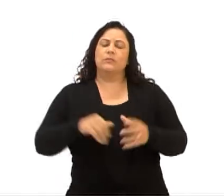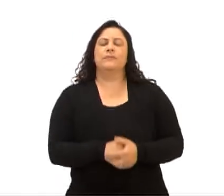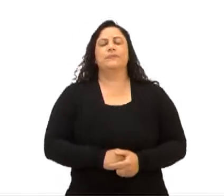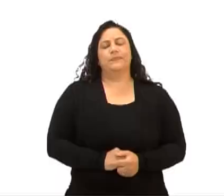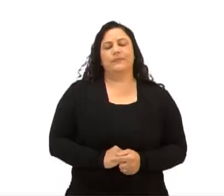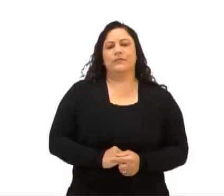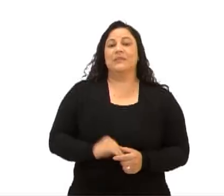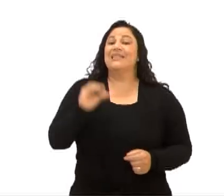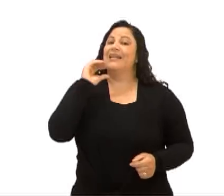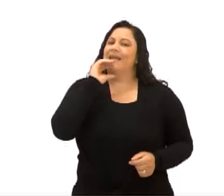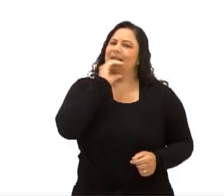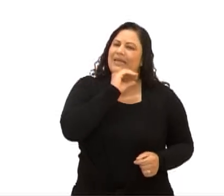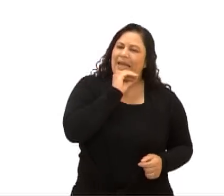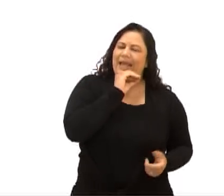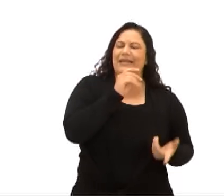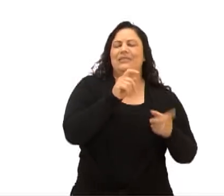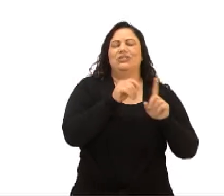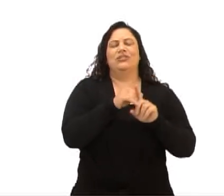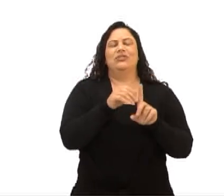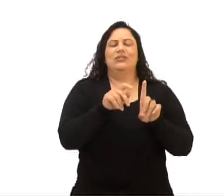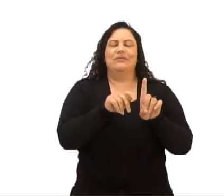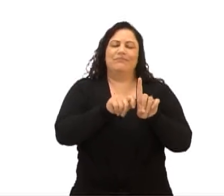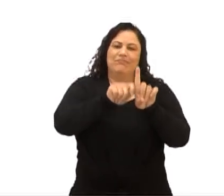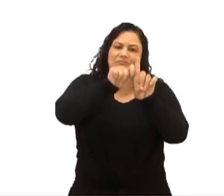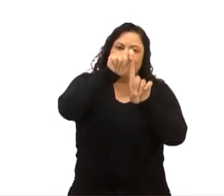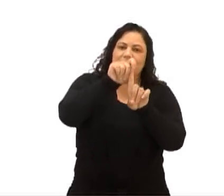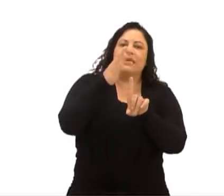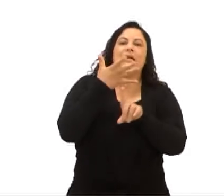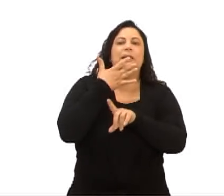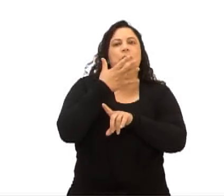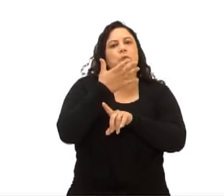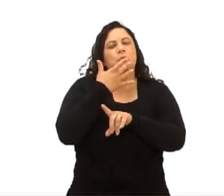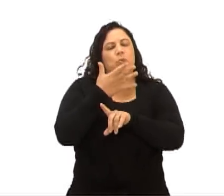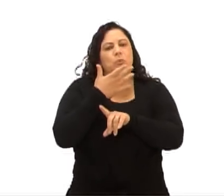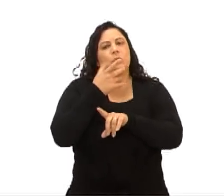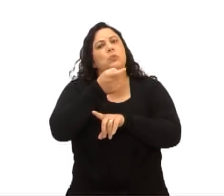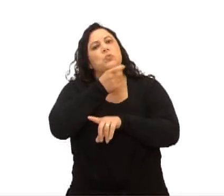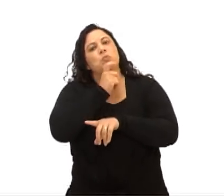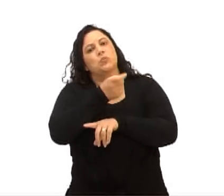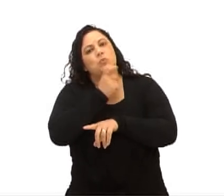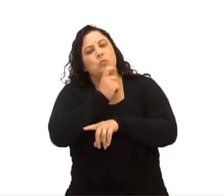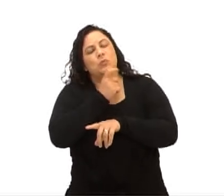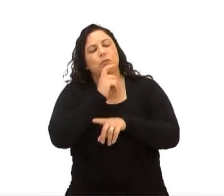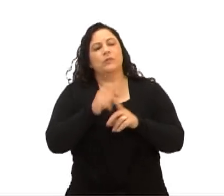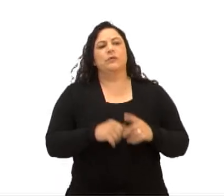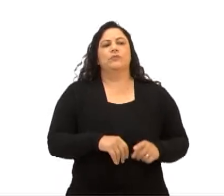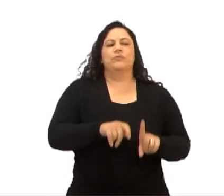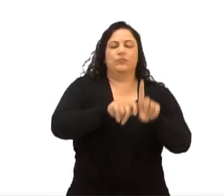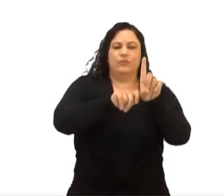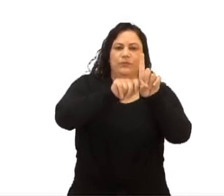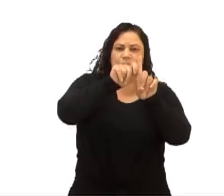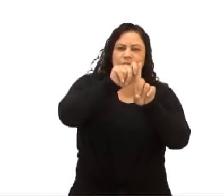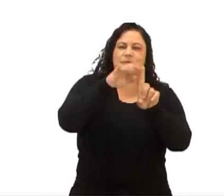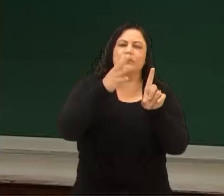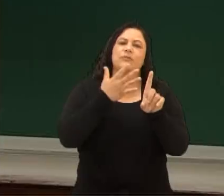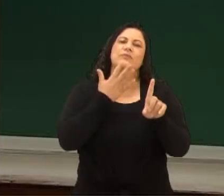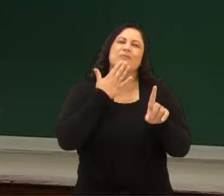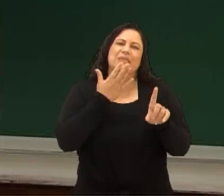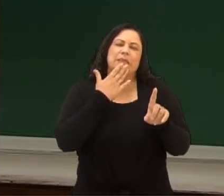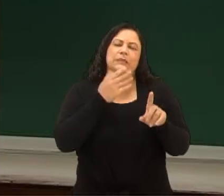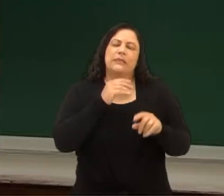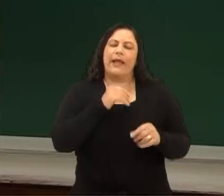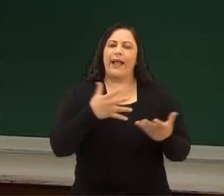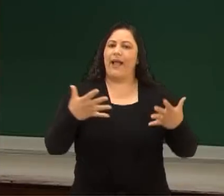cores frias, elas vão sinalizar aqui também nesse mapa das zonas térmicas, justamente isso. Aonde é quente, a gente vai ter as cores mais quentes, né? Que é o